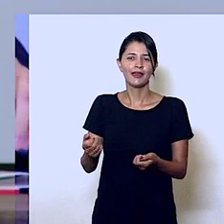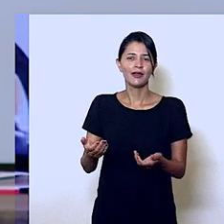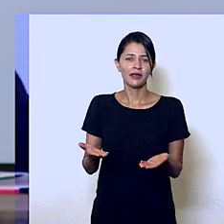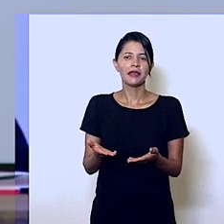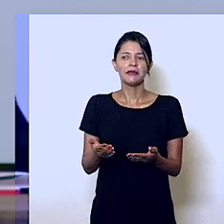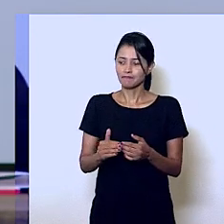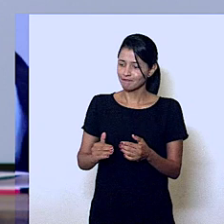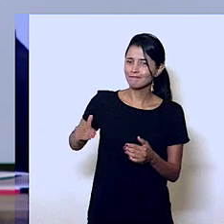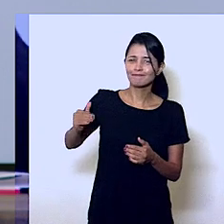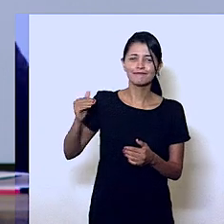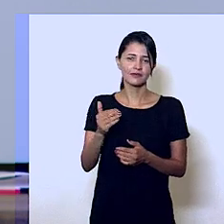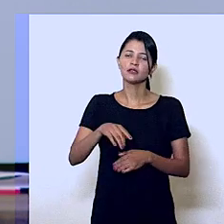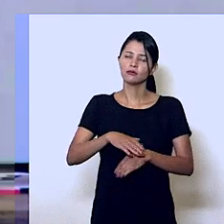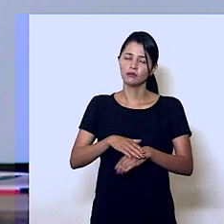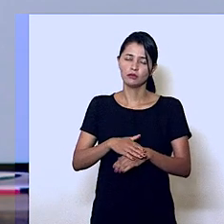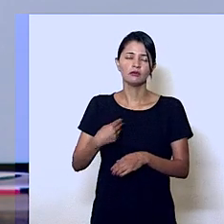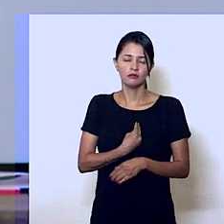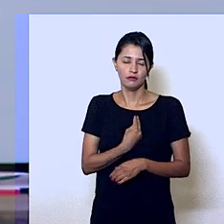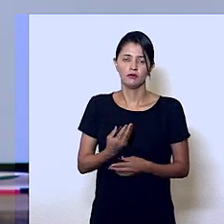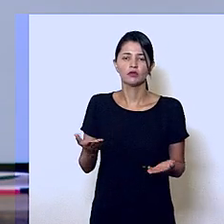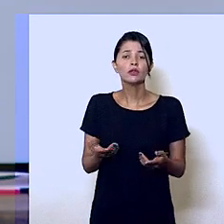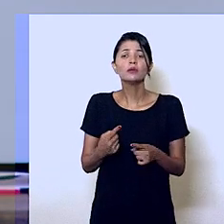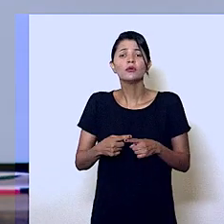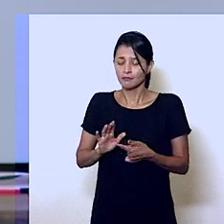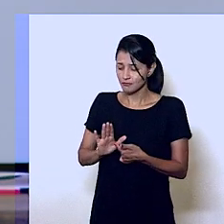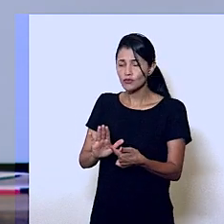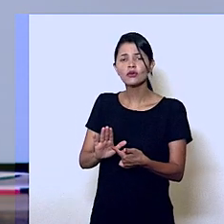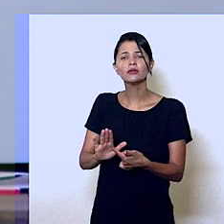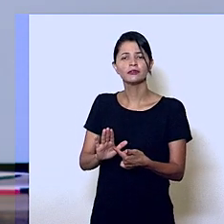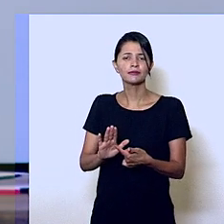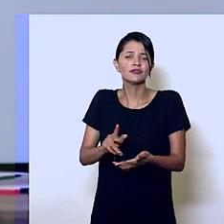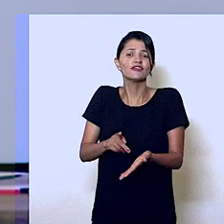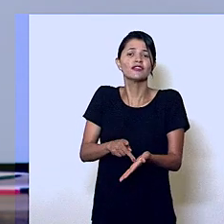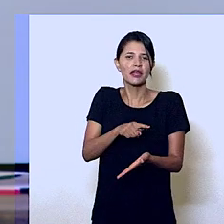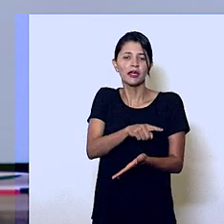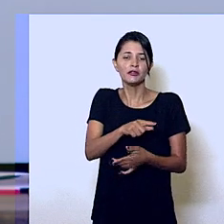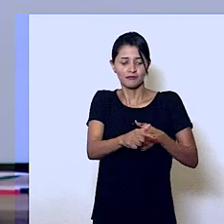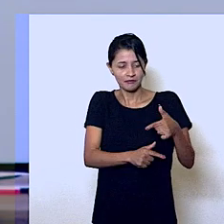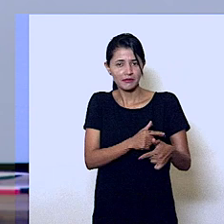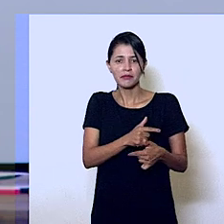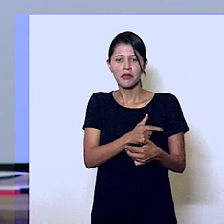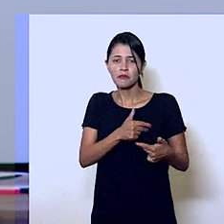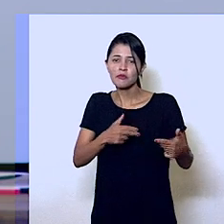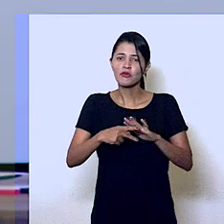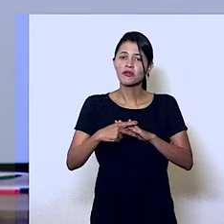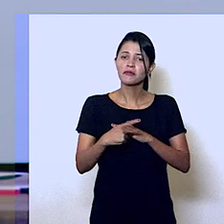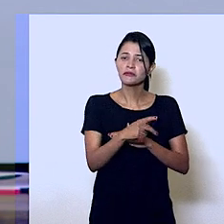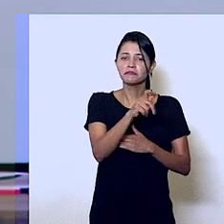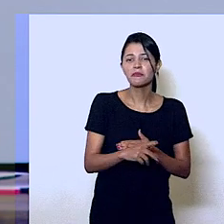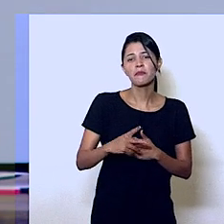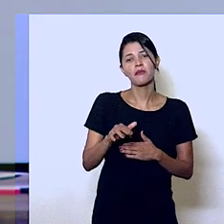aqui, porque transmite realmente o legado, e nós vivemos aqui no Itamaraty, dessa tradição, da